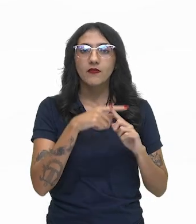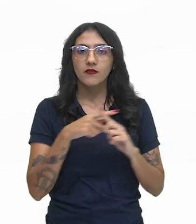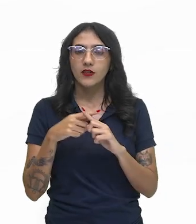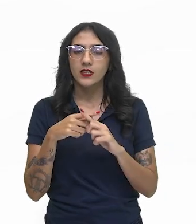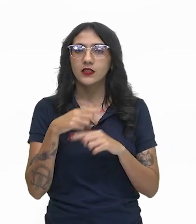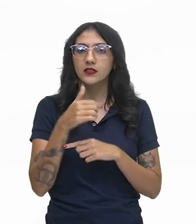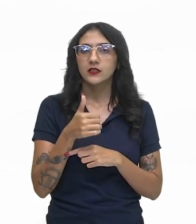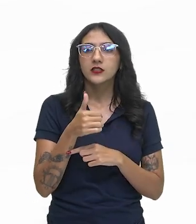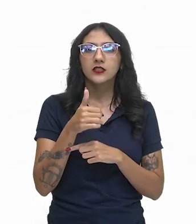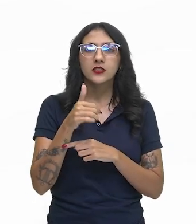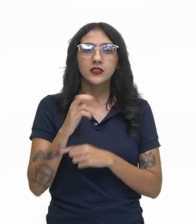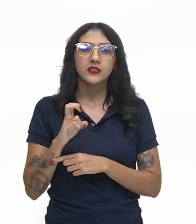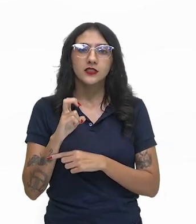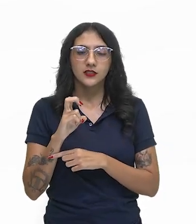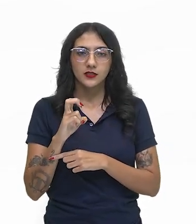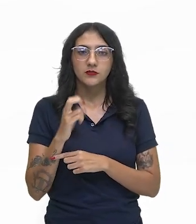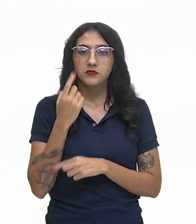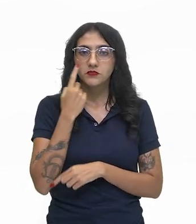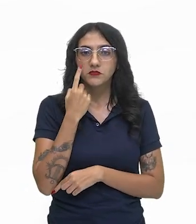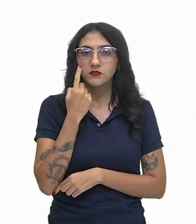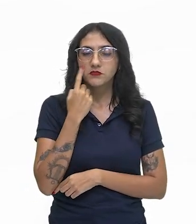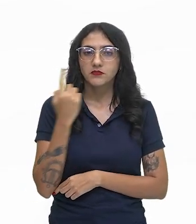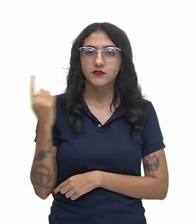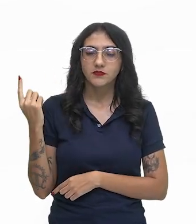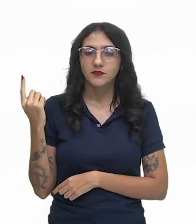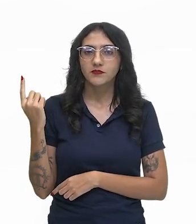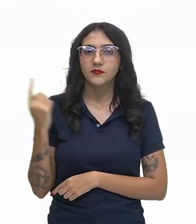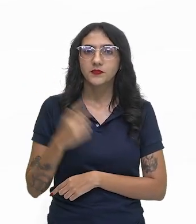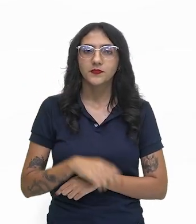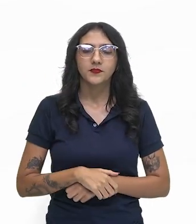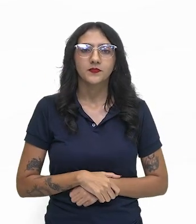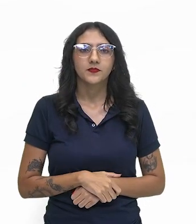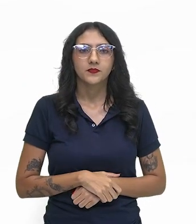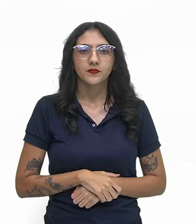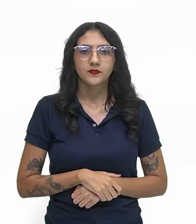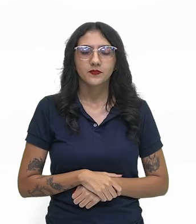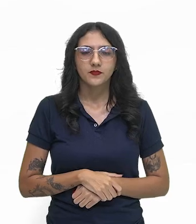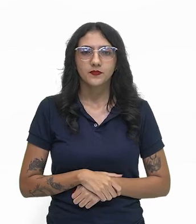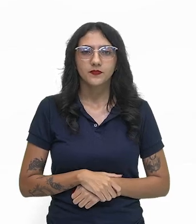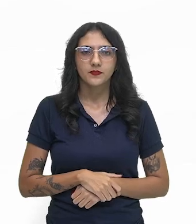aqui, você tem aqui, ó, posso colocar